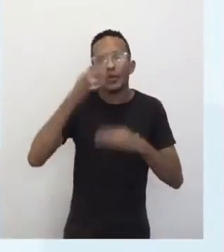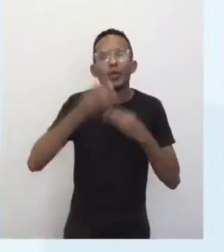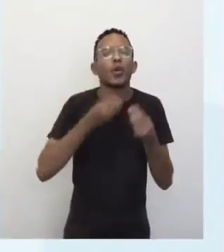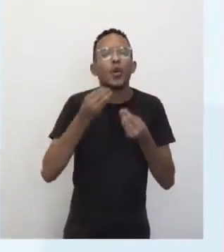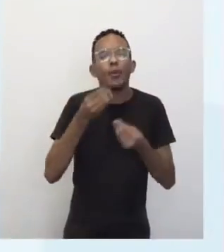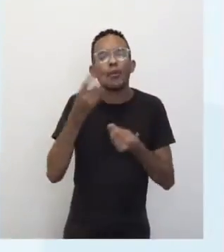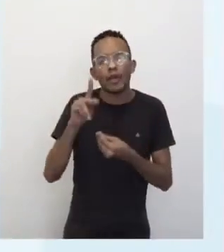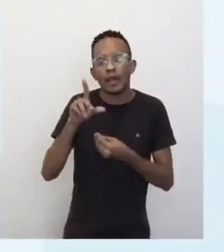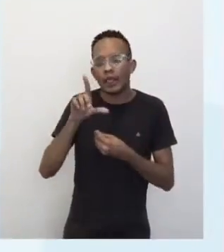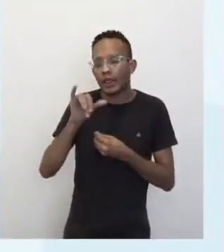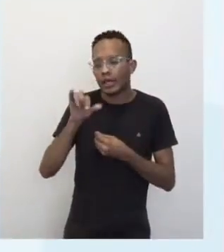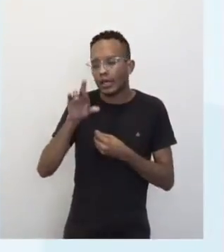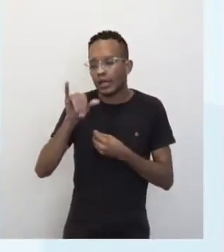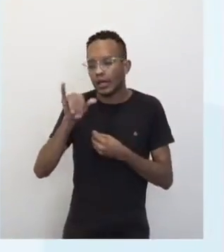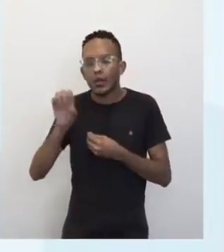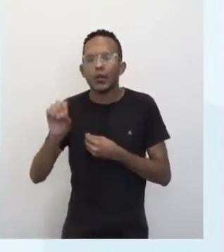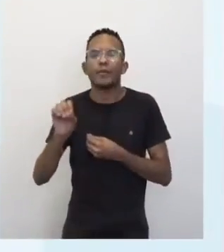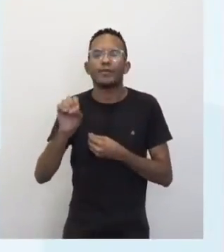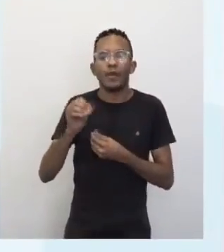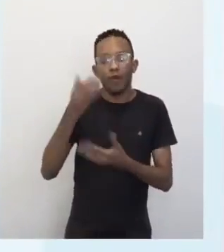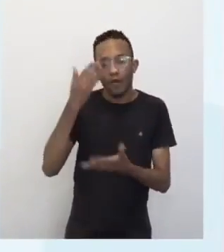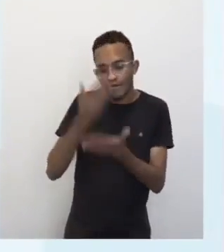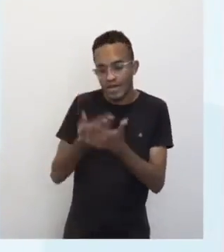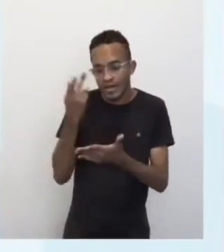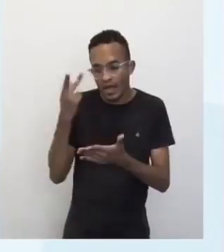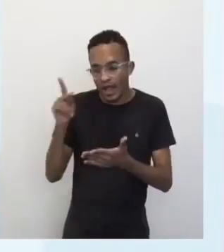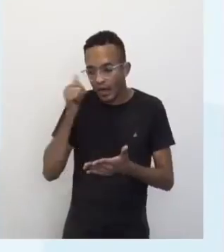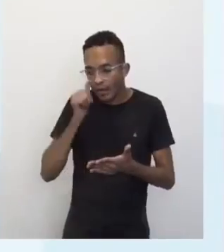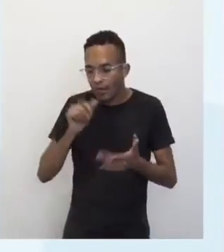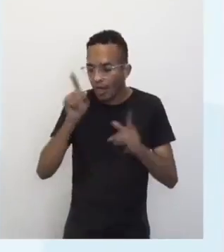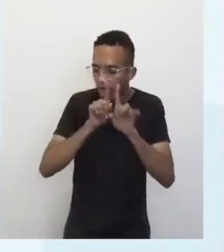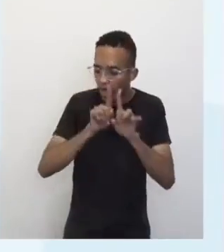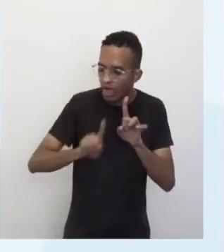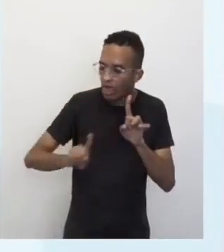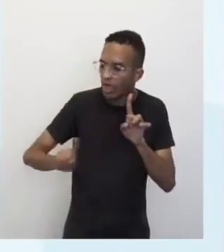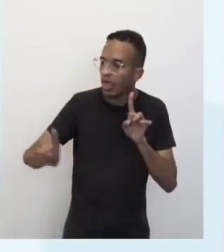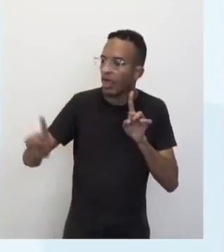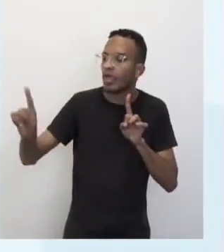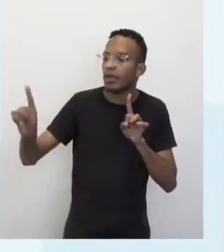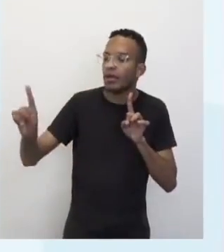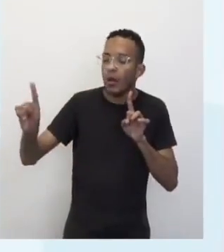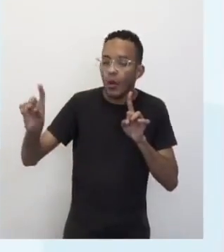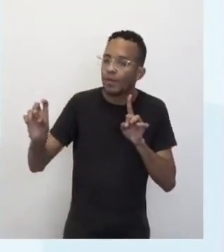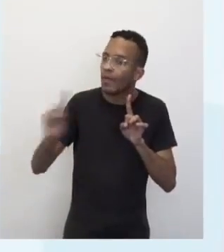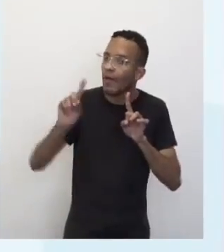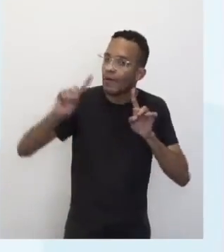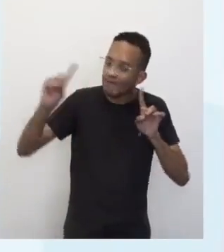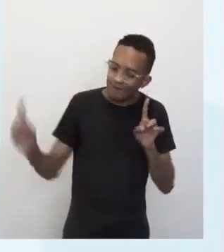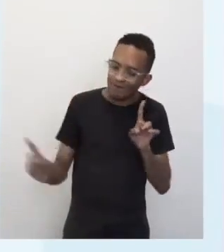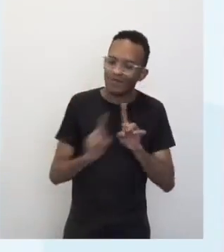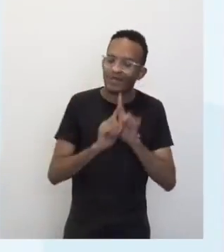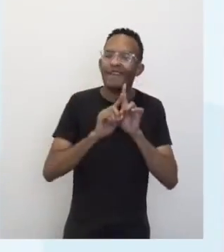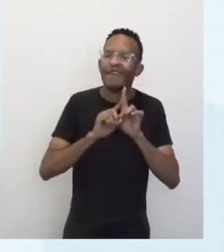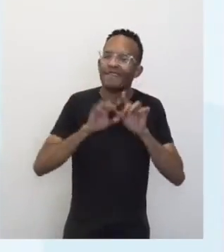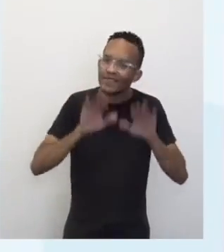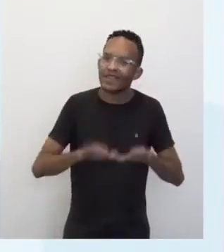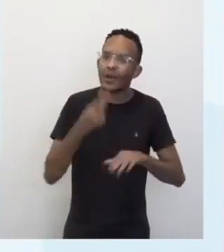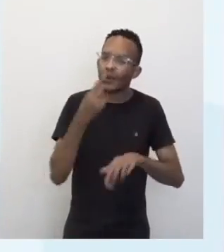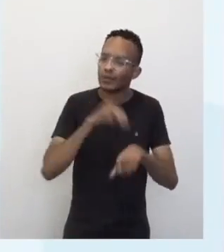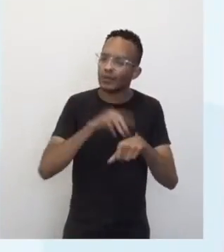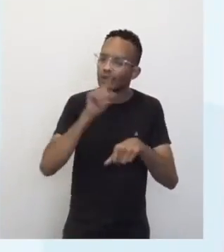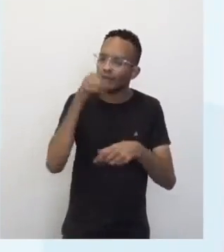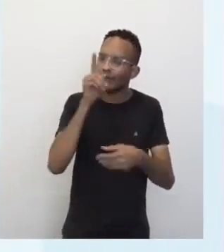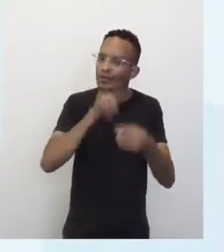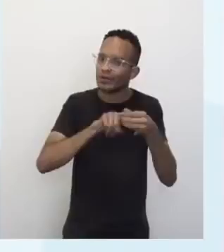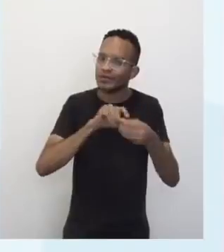De que forma o eu lírico convence a amada a deixá-lo ficar? Ele convence, mas de que forma? Um minuto, já